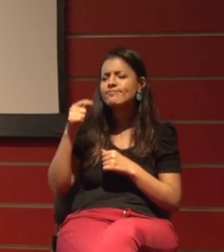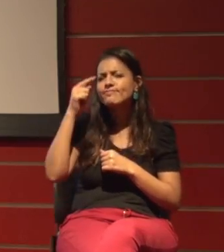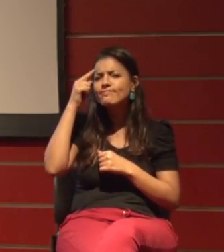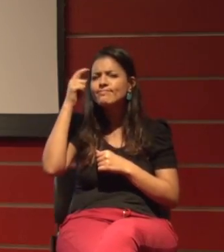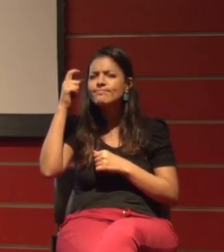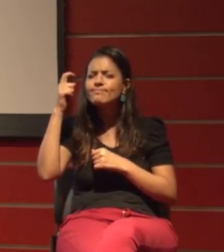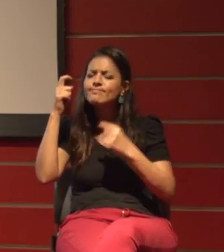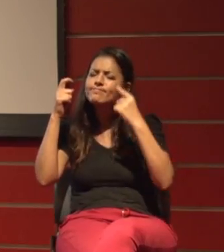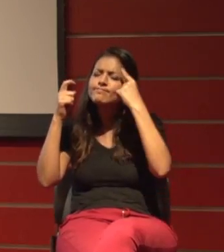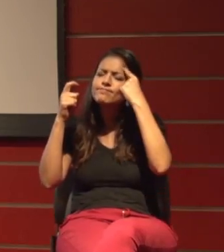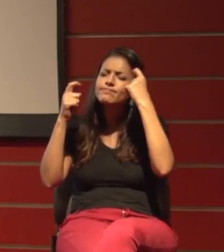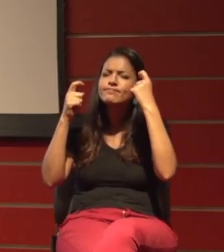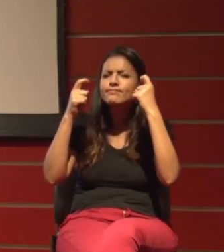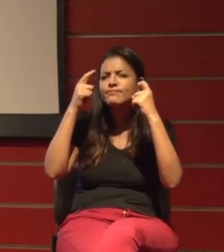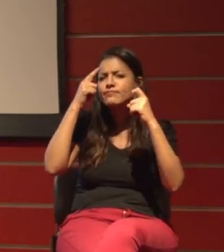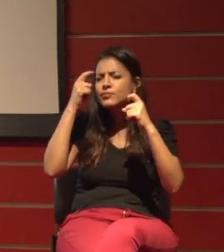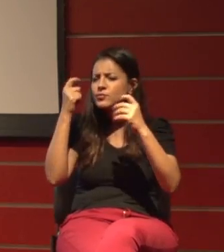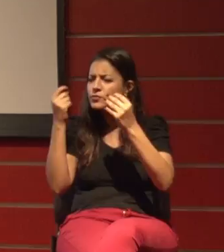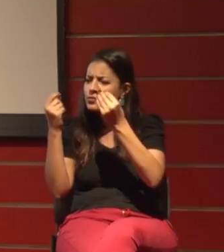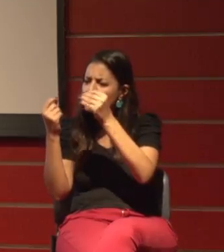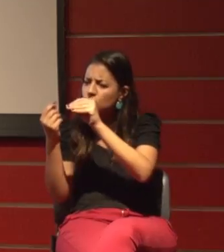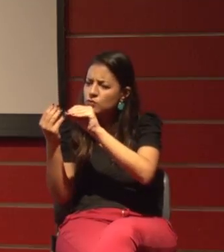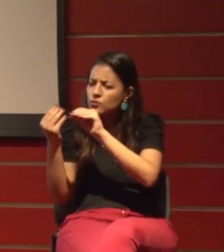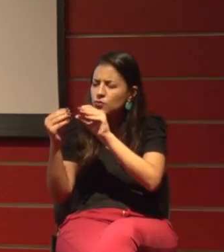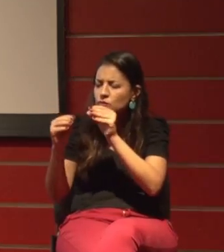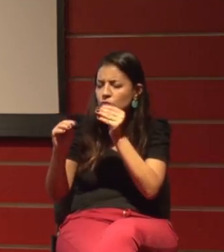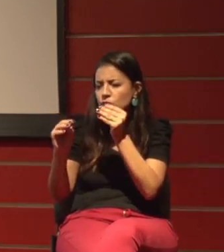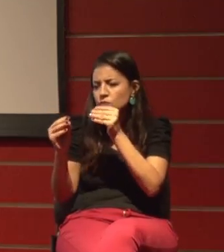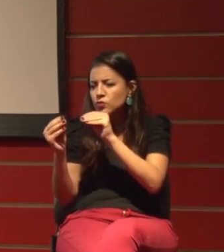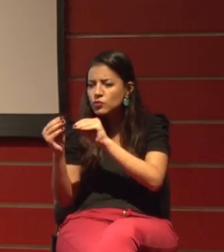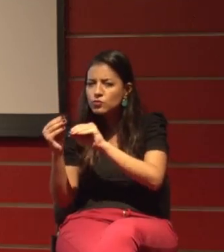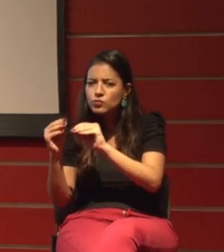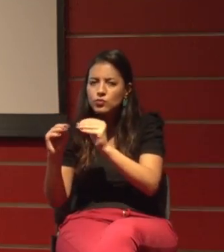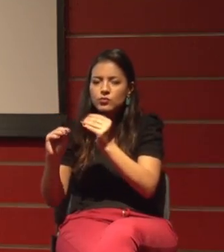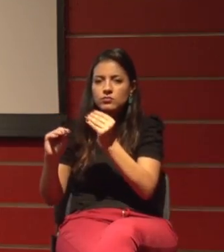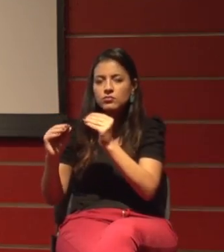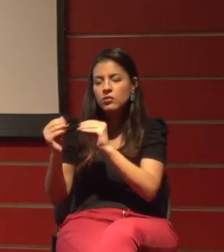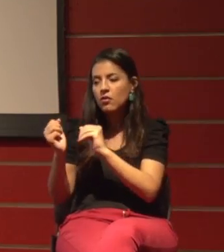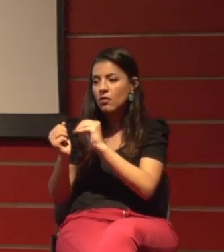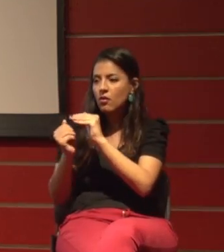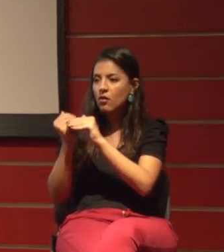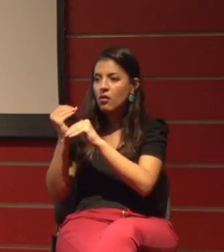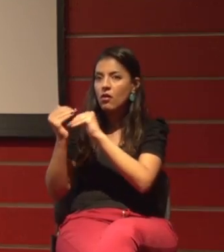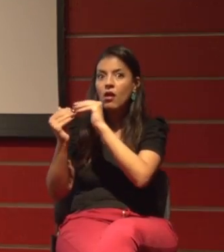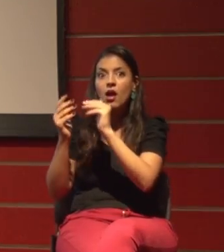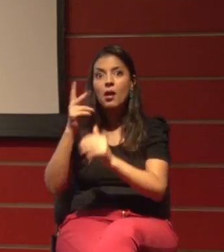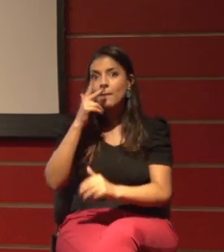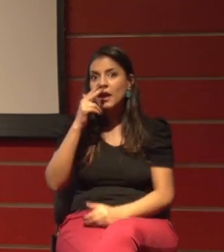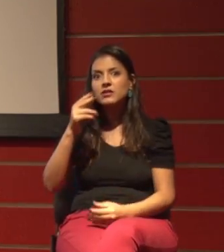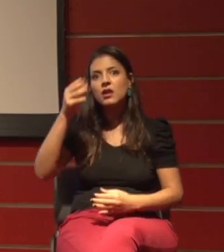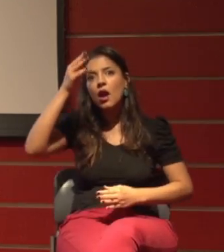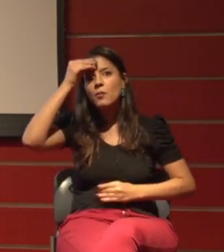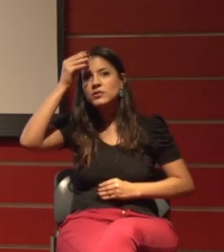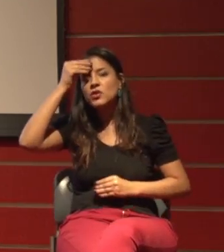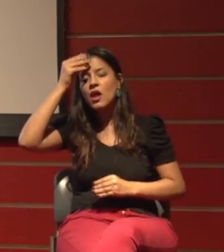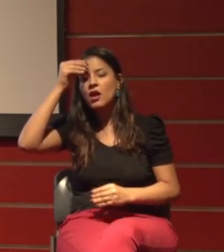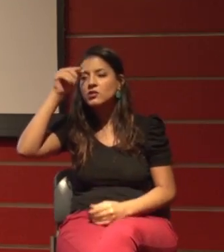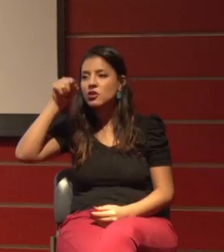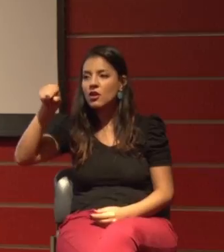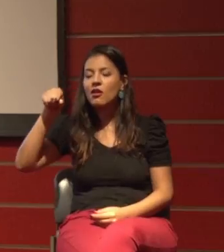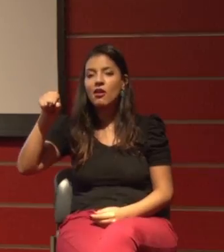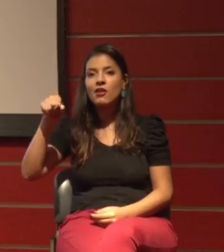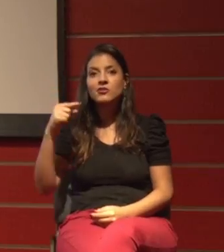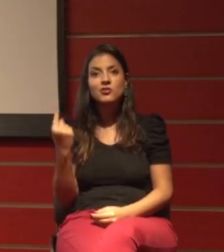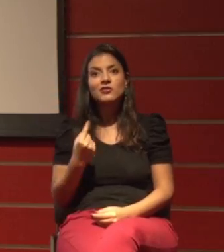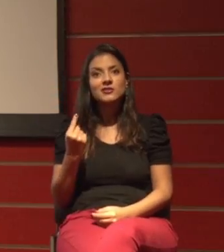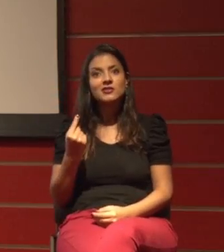personagem ele próprio Vai contando a história não aquilo de ai o personagem me dominou o personagem fala por